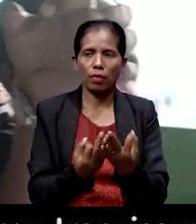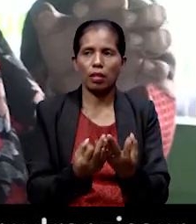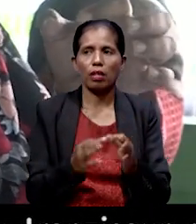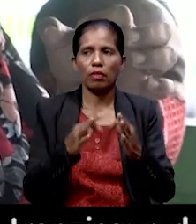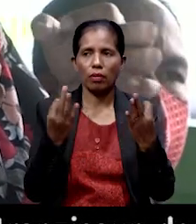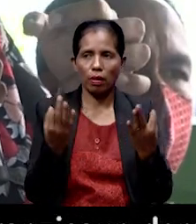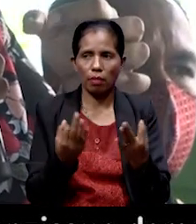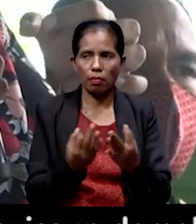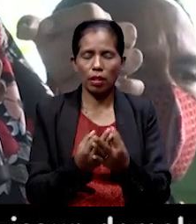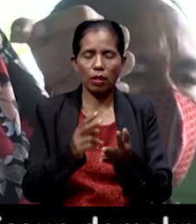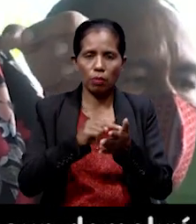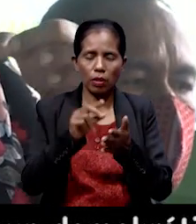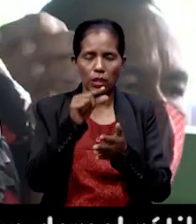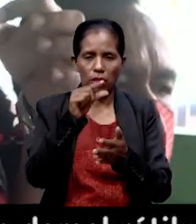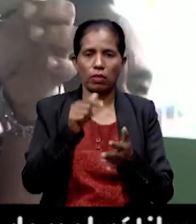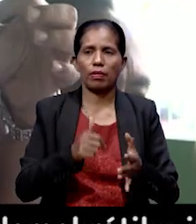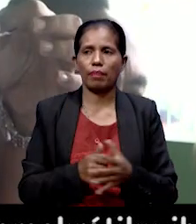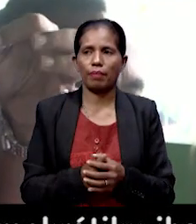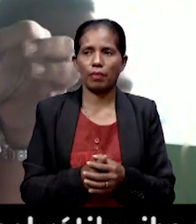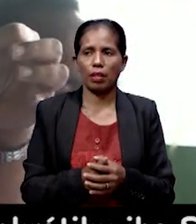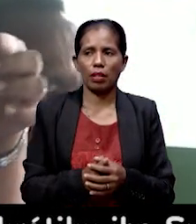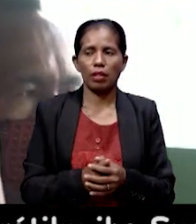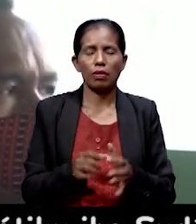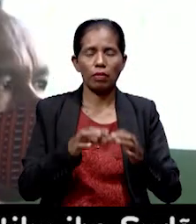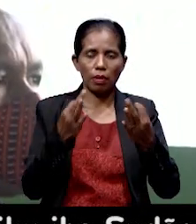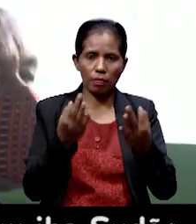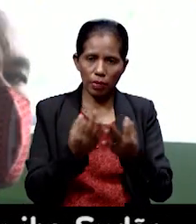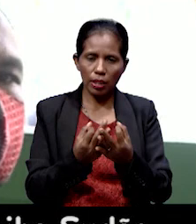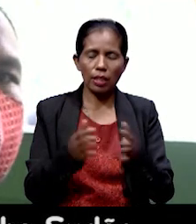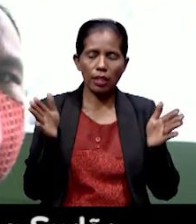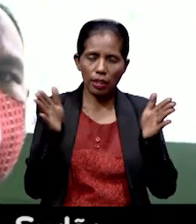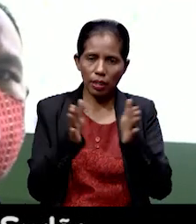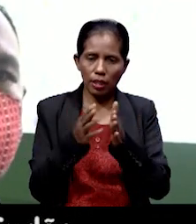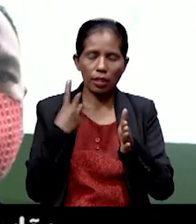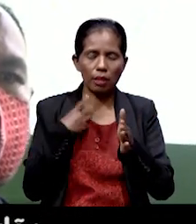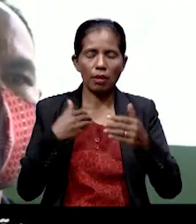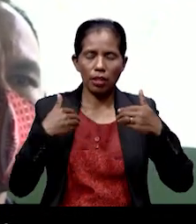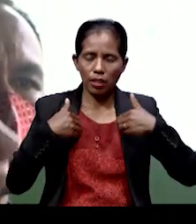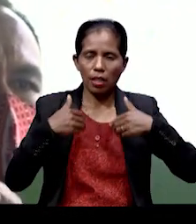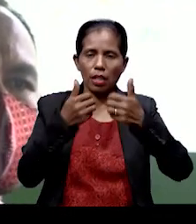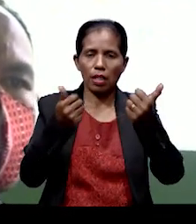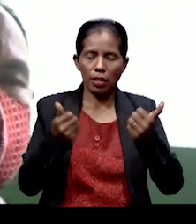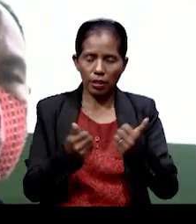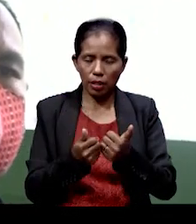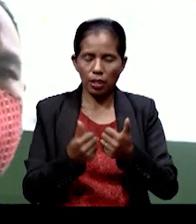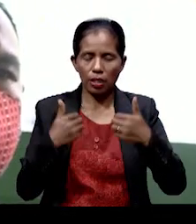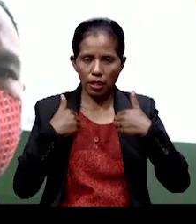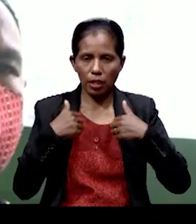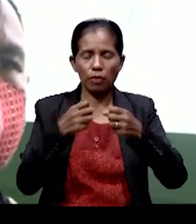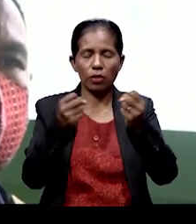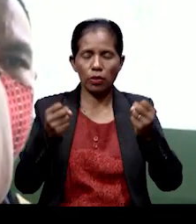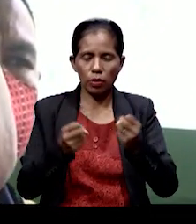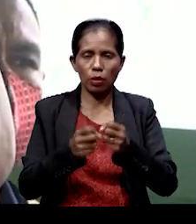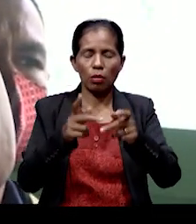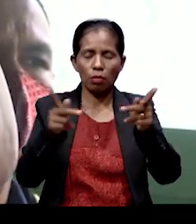núcleo de Kikua. Usi família Kikua, makita lori cria e tani aldeia, cria e tani suco e tani posto